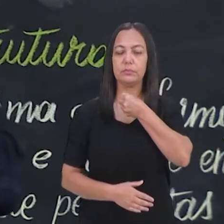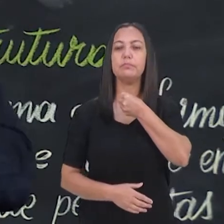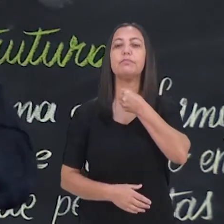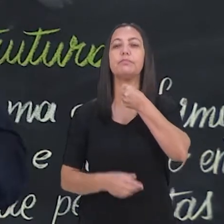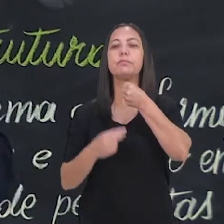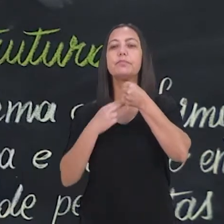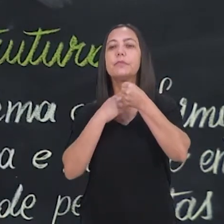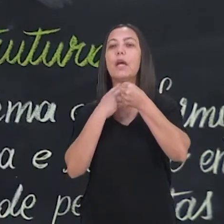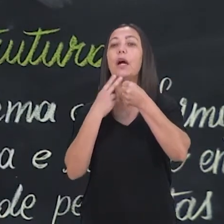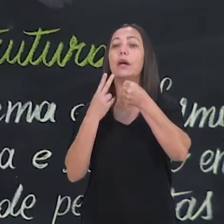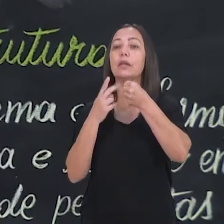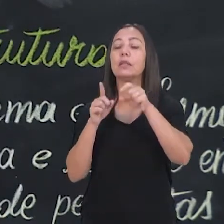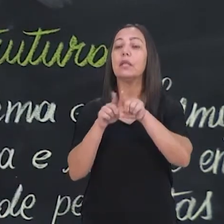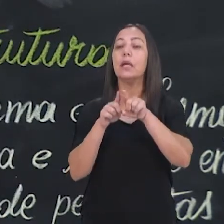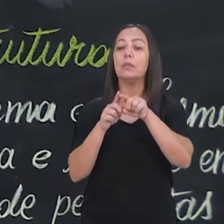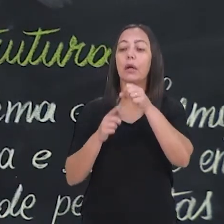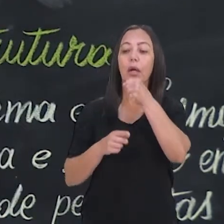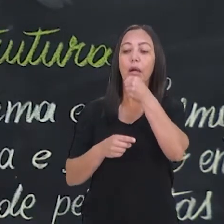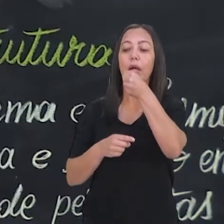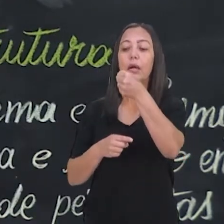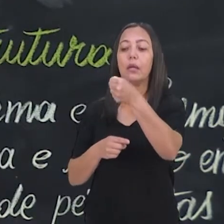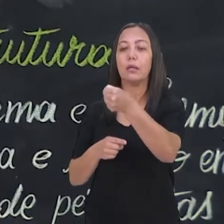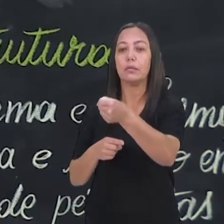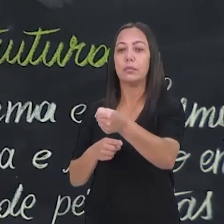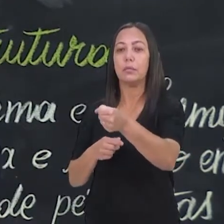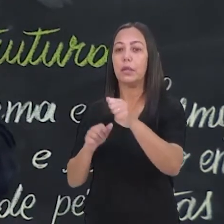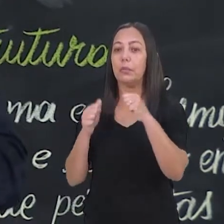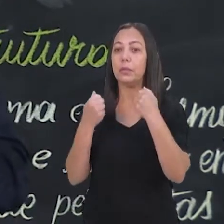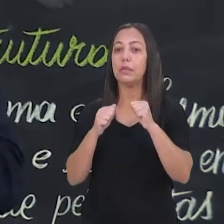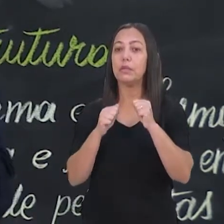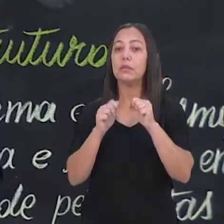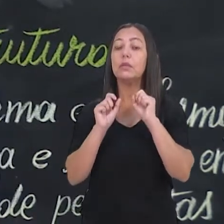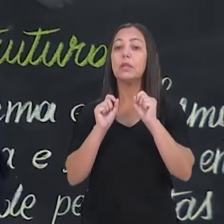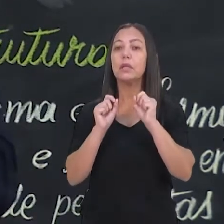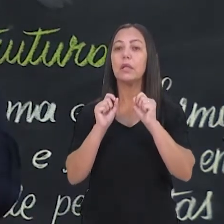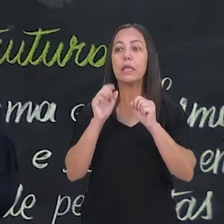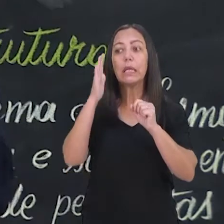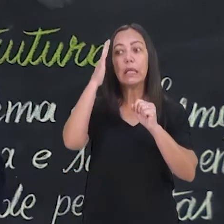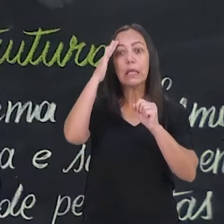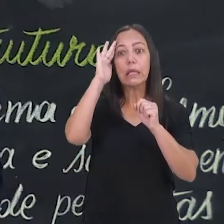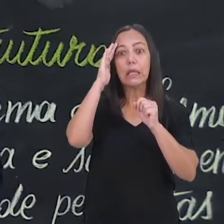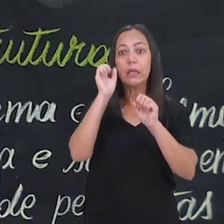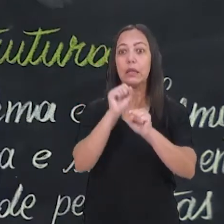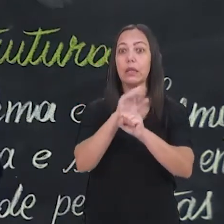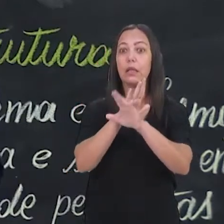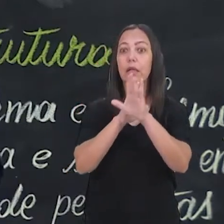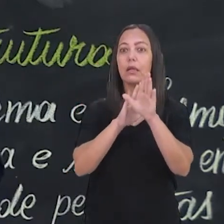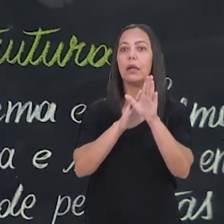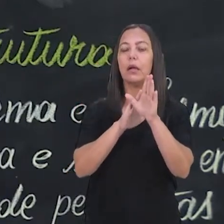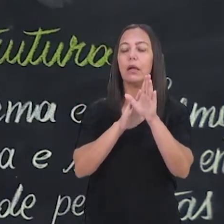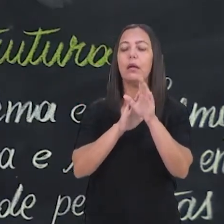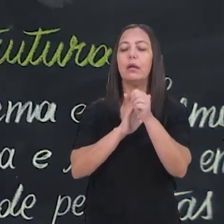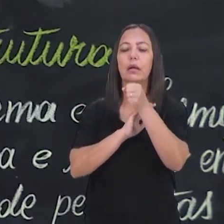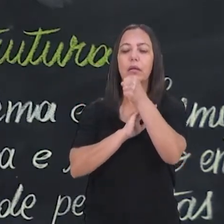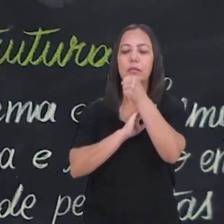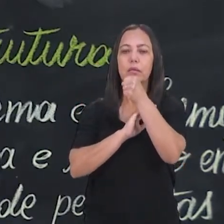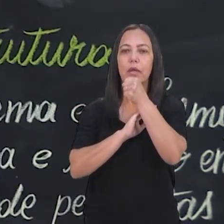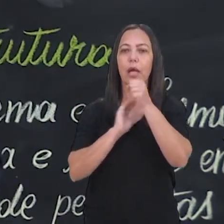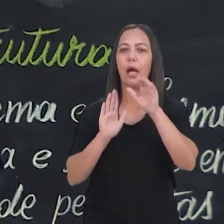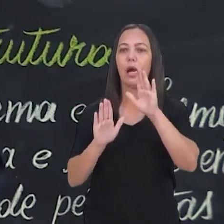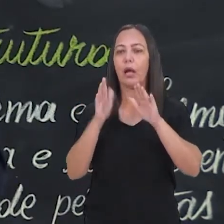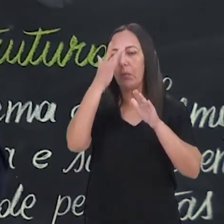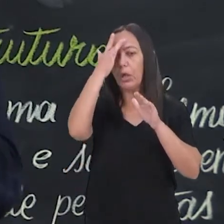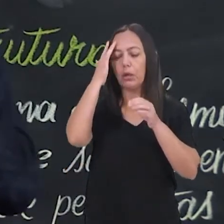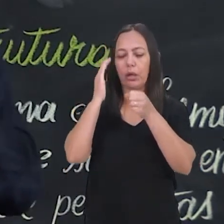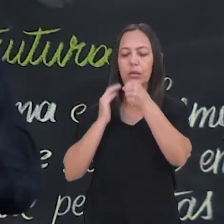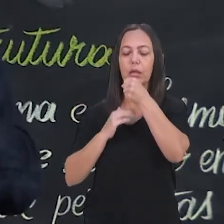sua voz e na voz da pessoa com quem você está falando, mas você tem que se preocupar também com a escuta. As pessoas, quando estão muitas vezes